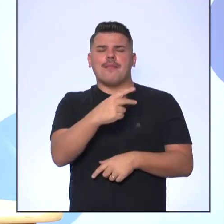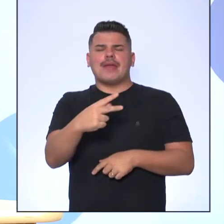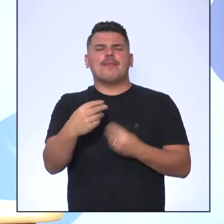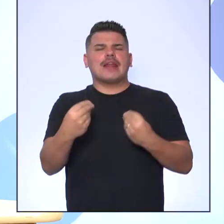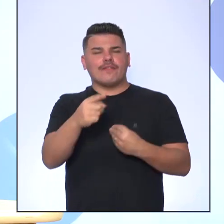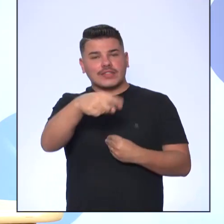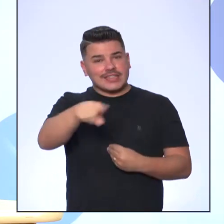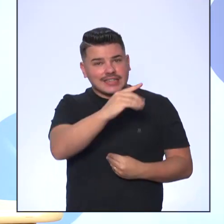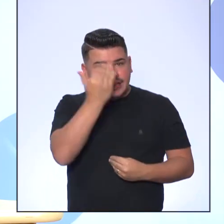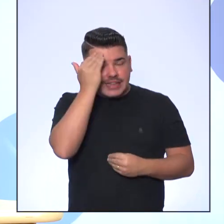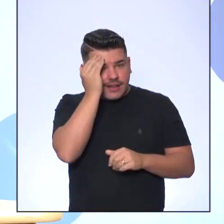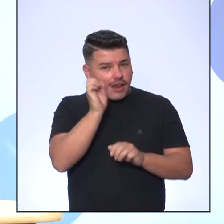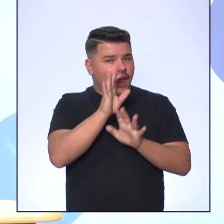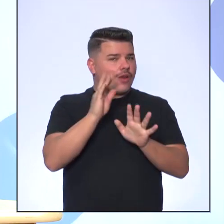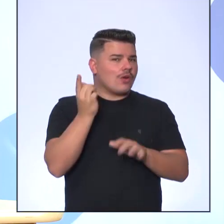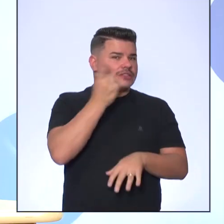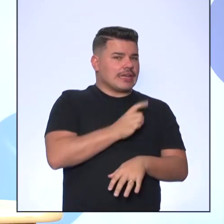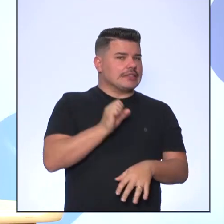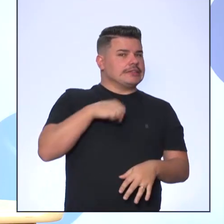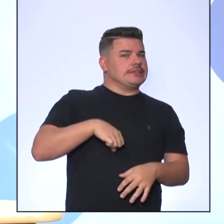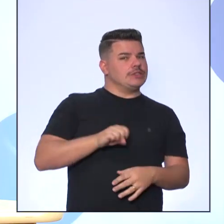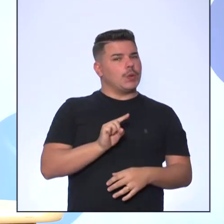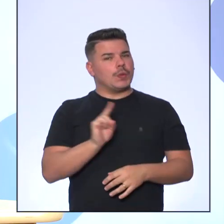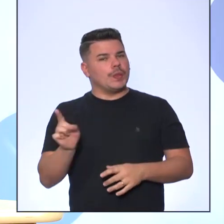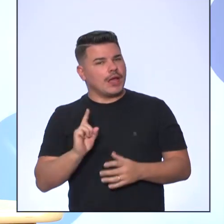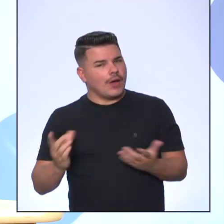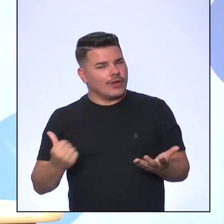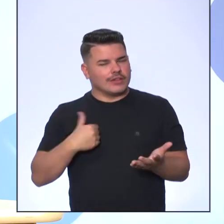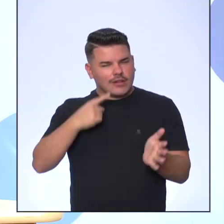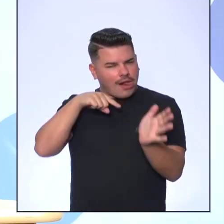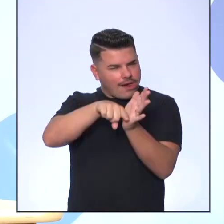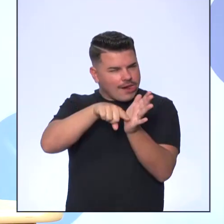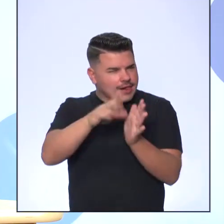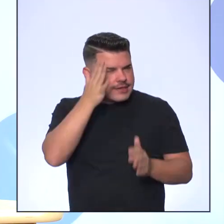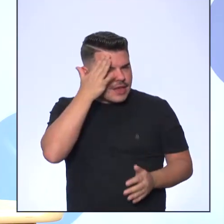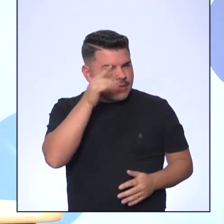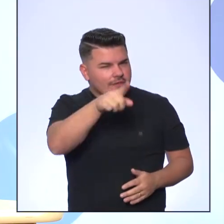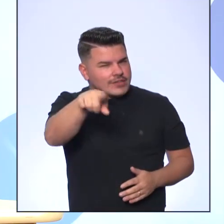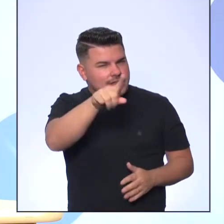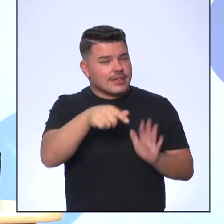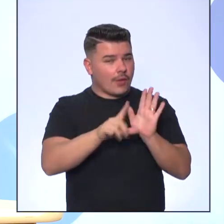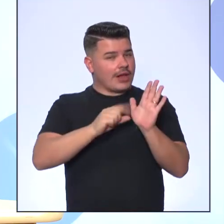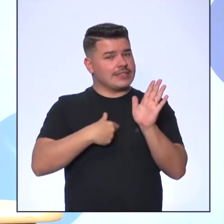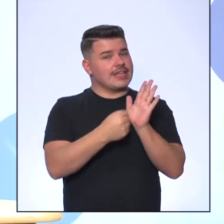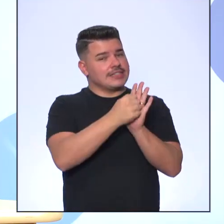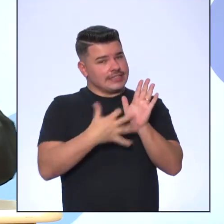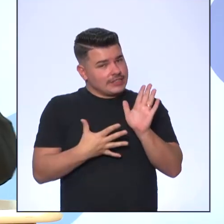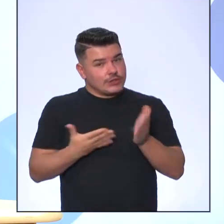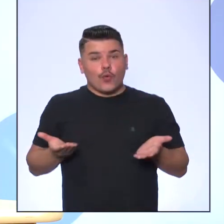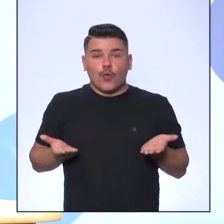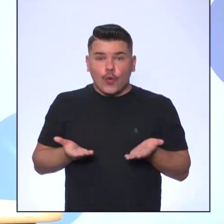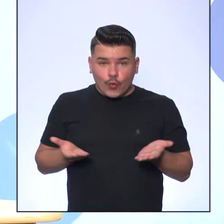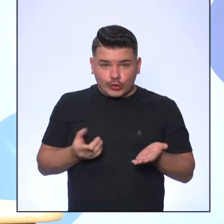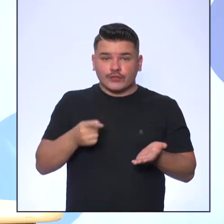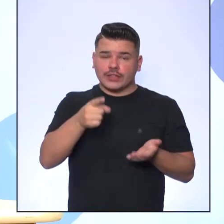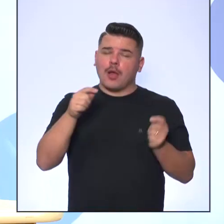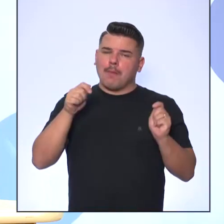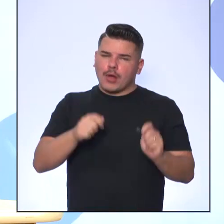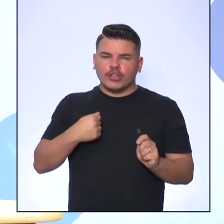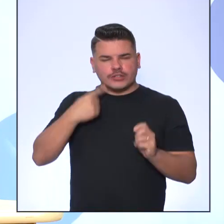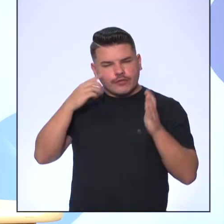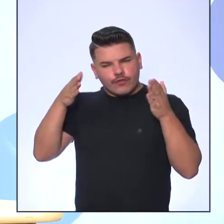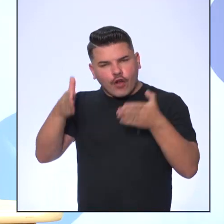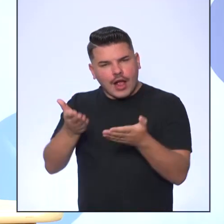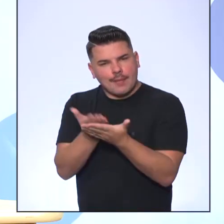estão conseguindo entender ou não, né? E nós vamos tentar fazer alguns exercícios. Então, na aula de hoje, a gente vai tentar focar